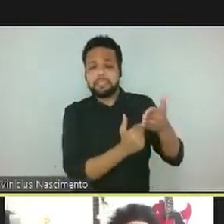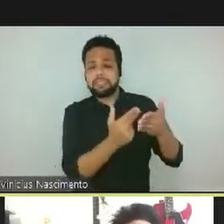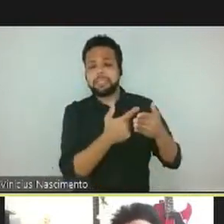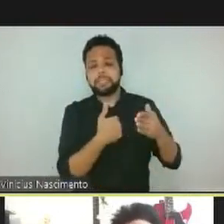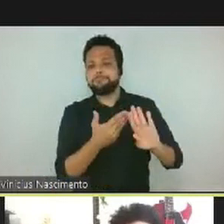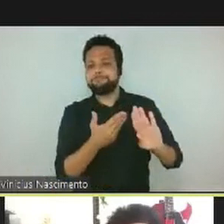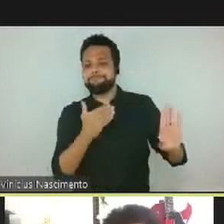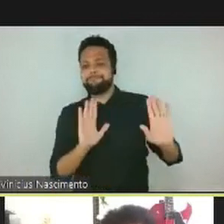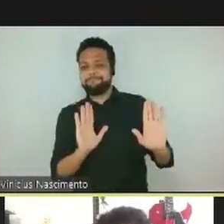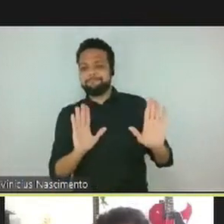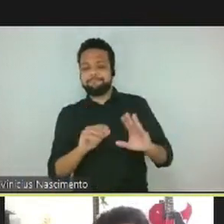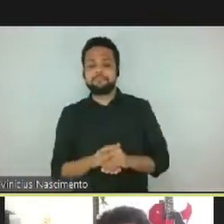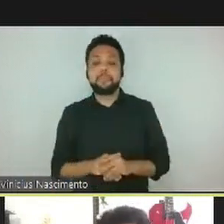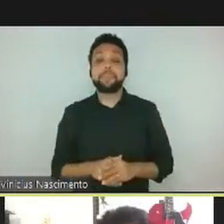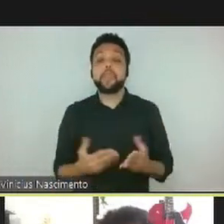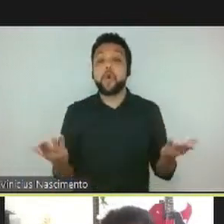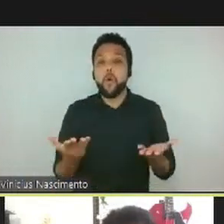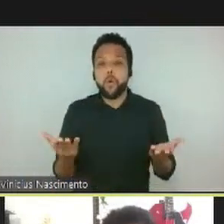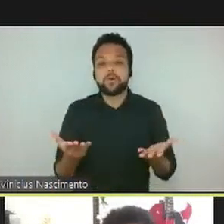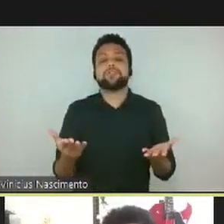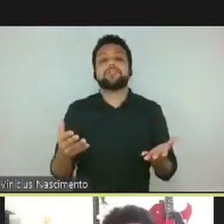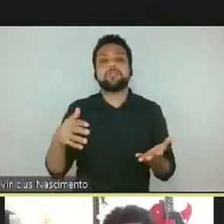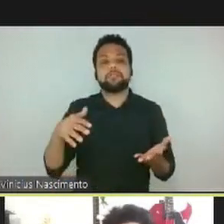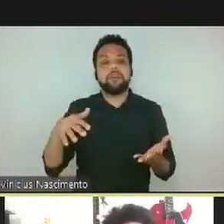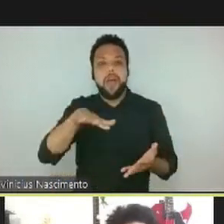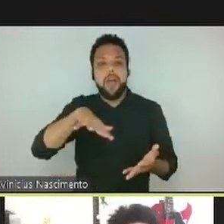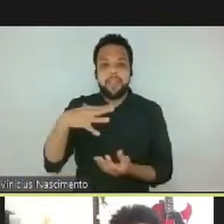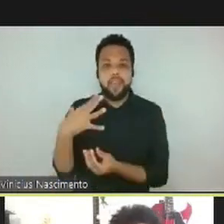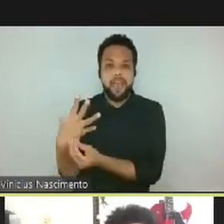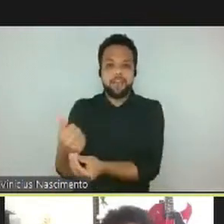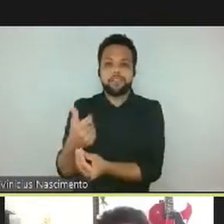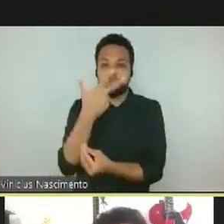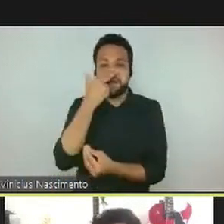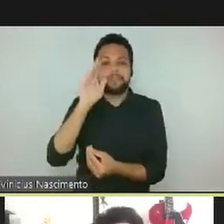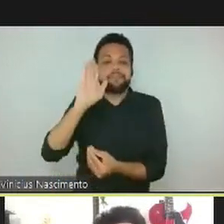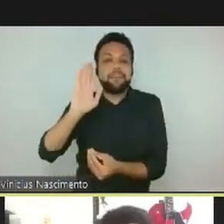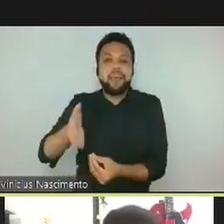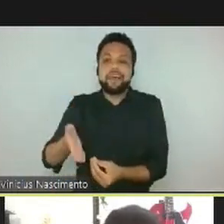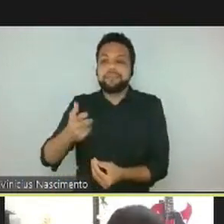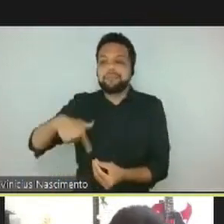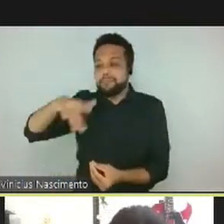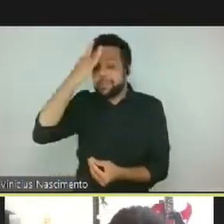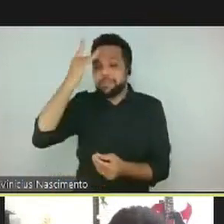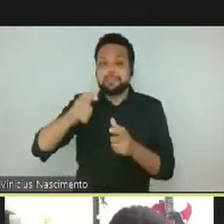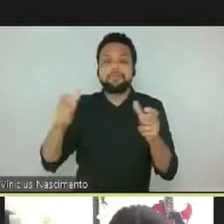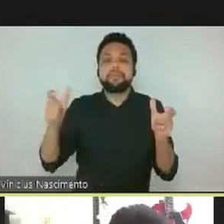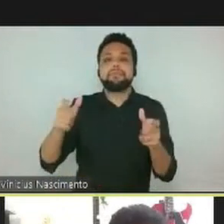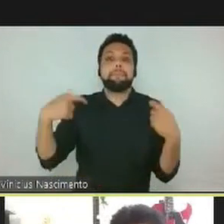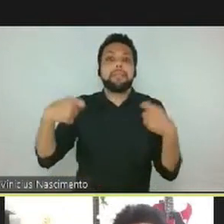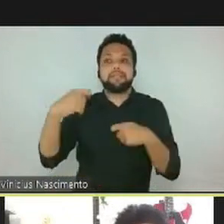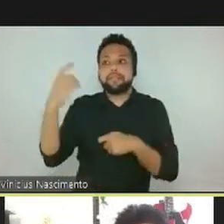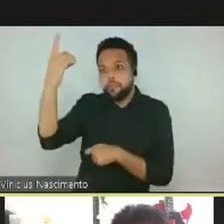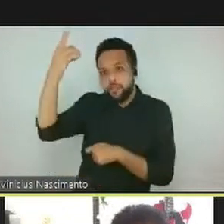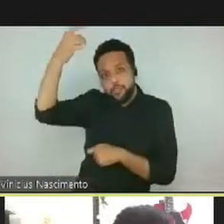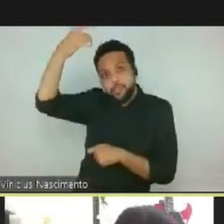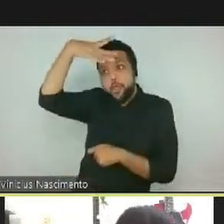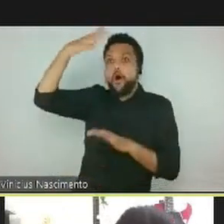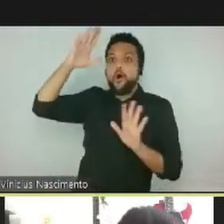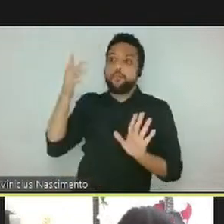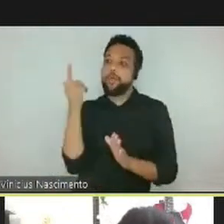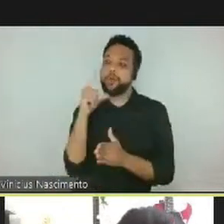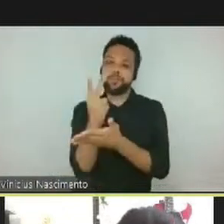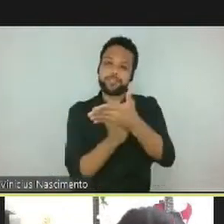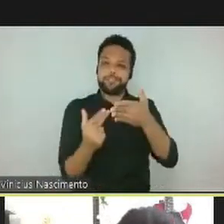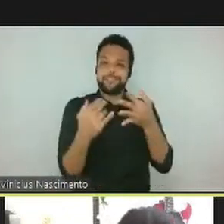estigmatizado com essa ideia da aptidão, do dom e tal, parece que não é um conhecimento, não é uma linguagem. Então, eu encontrei